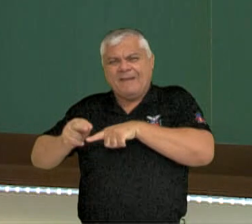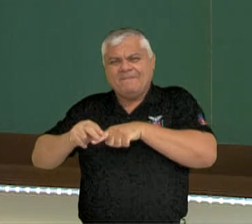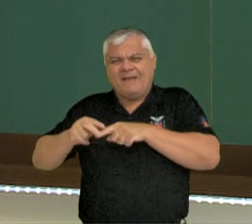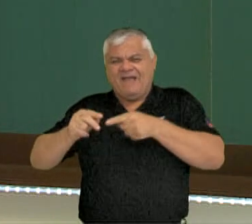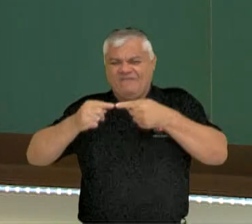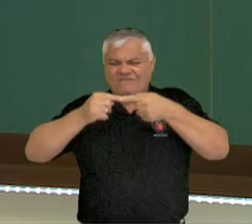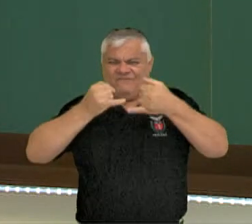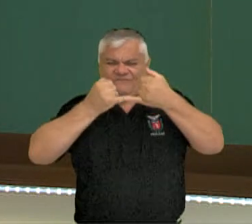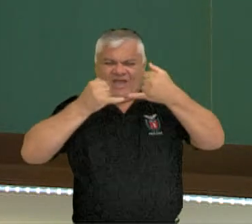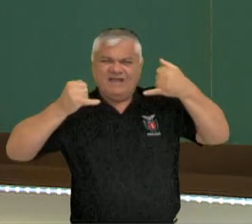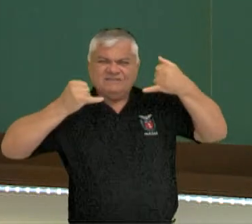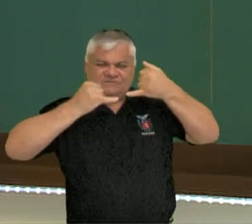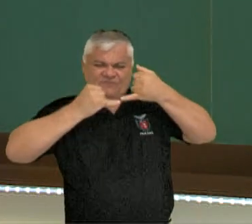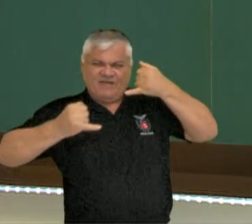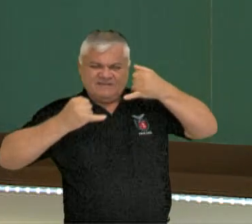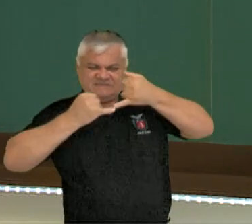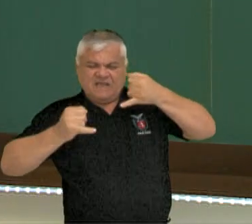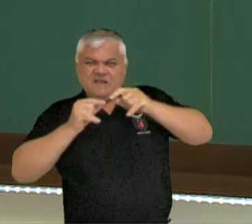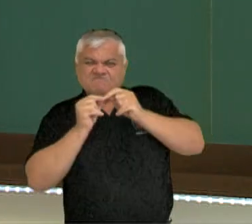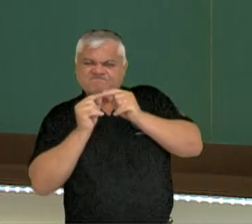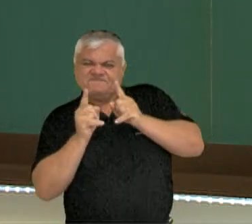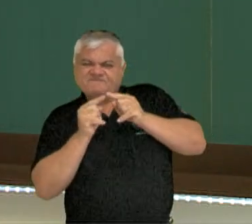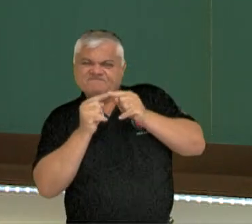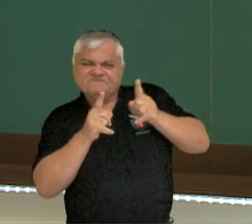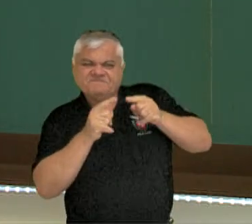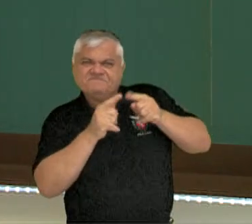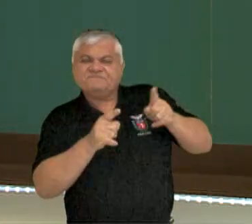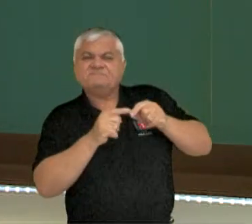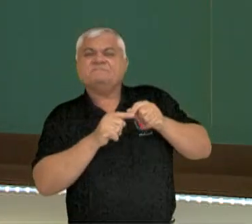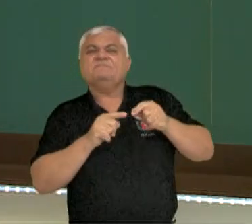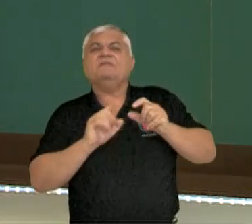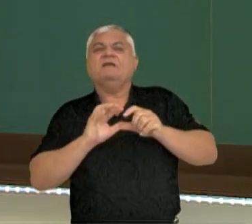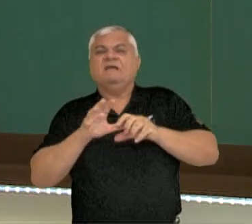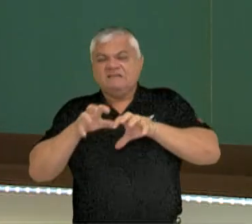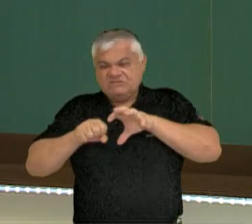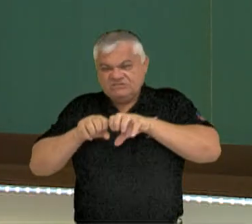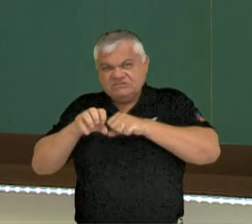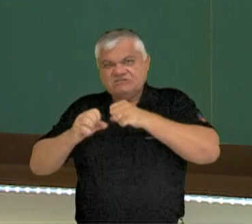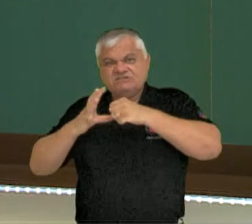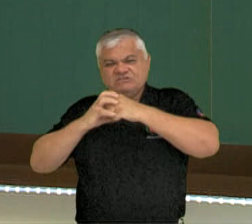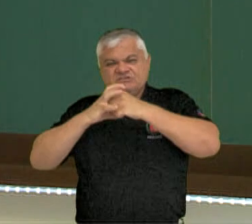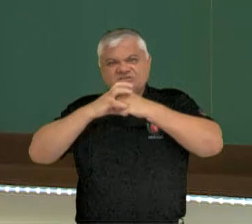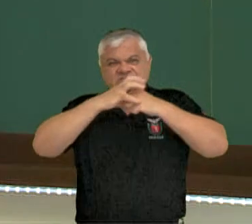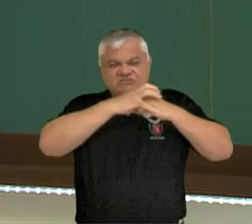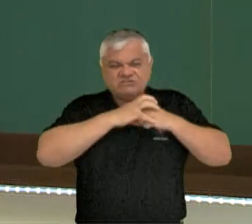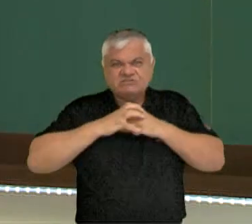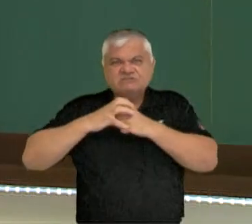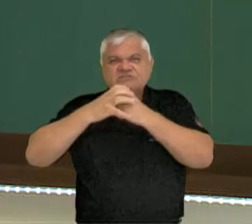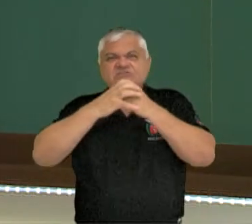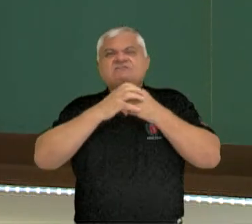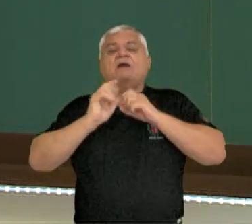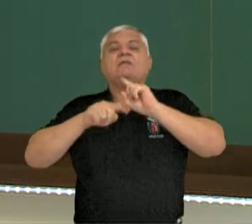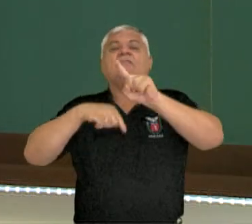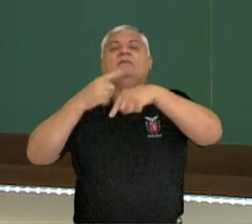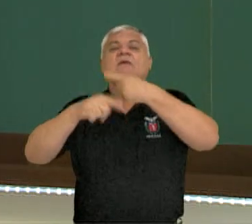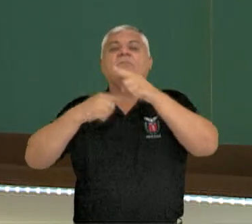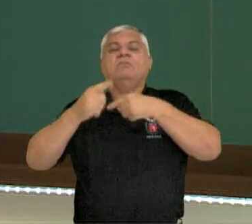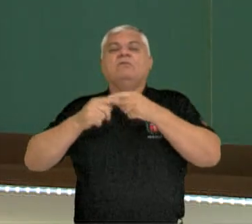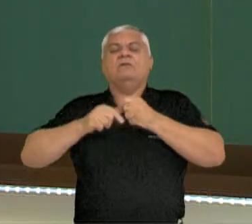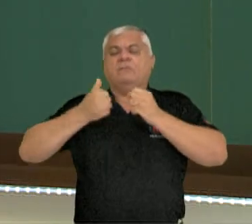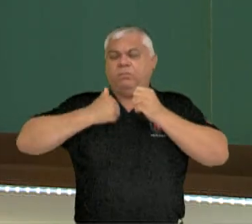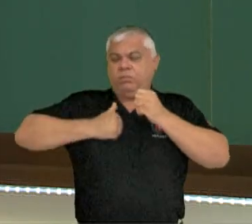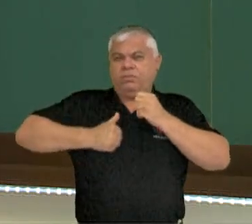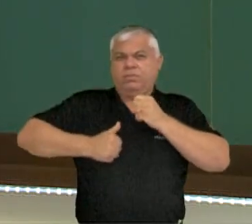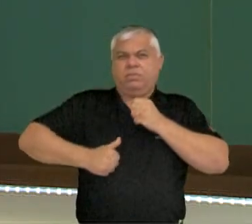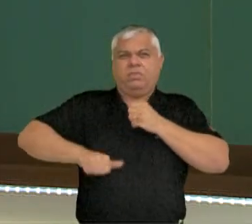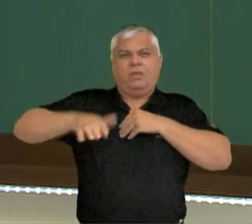acaba penetrando na parede intestinal, né, se alimenta de hemácias, né, e depois a pessoa acaba eliminando